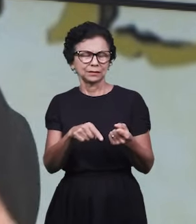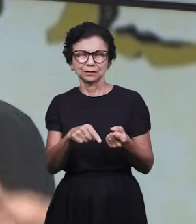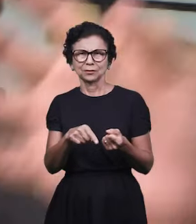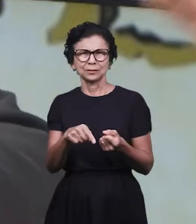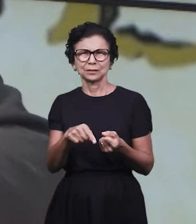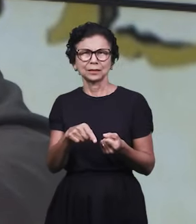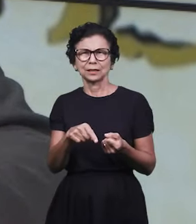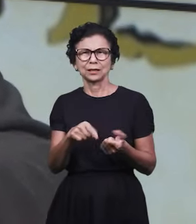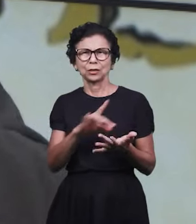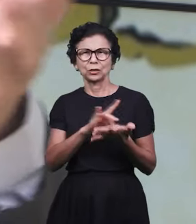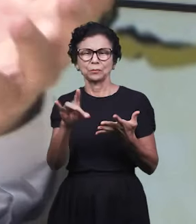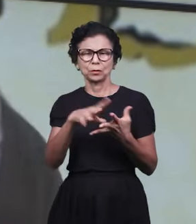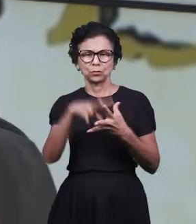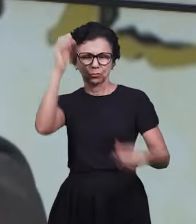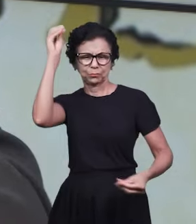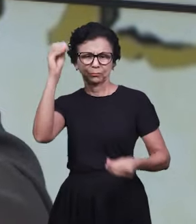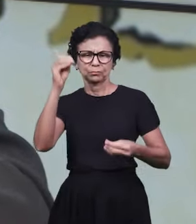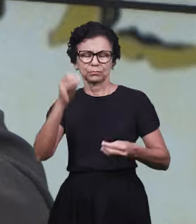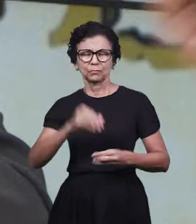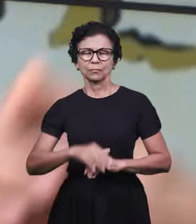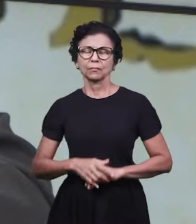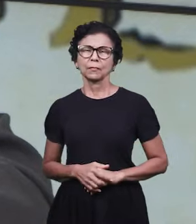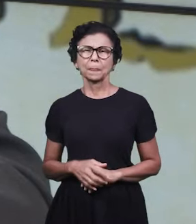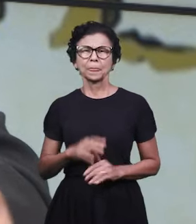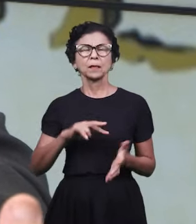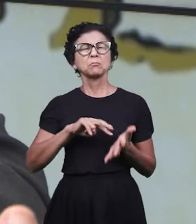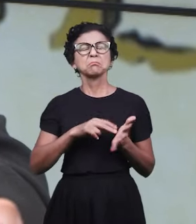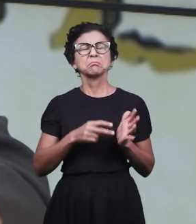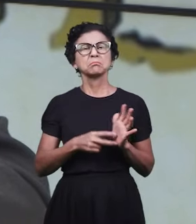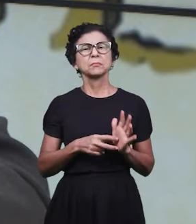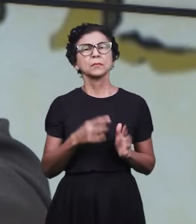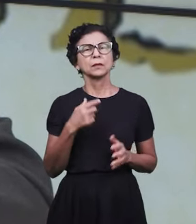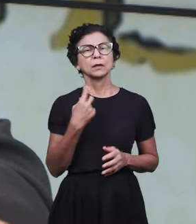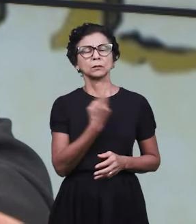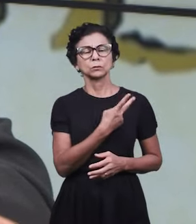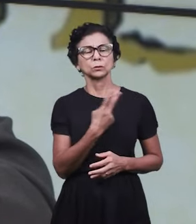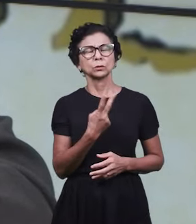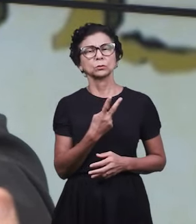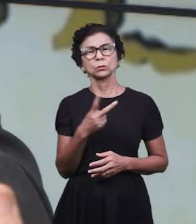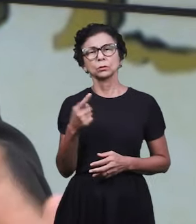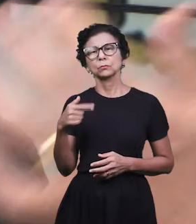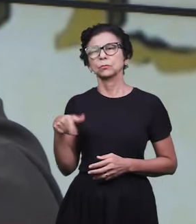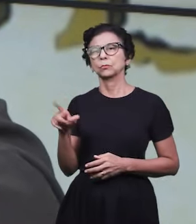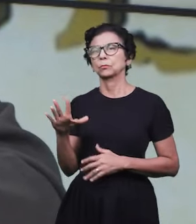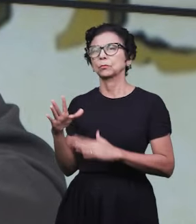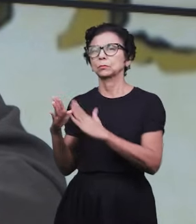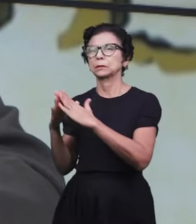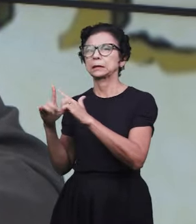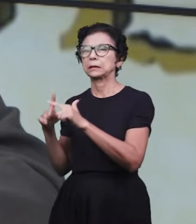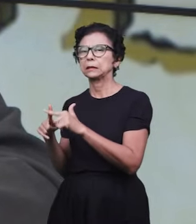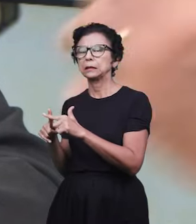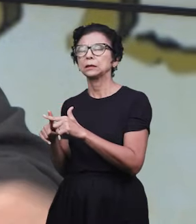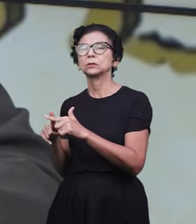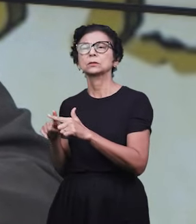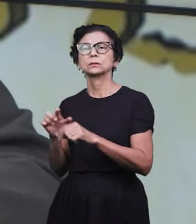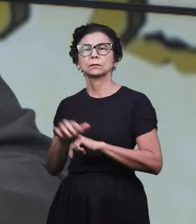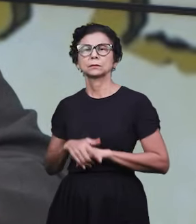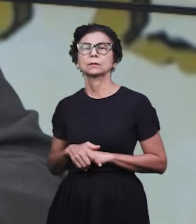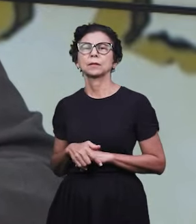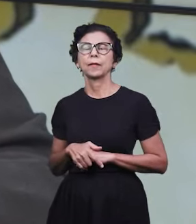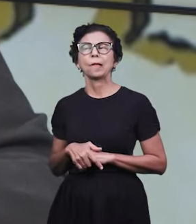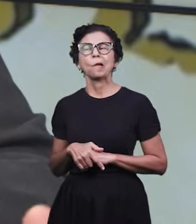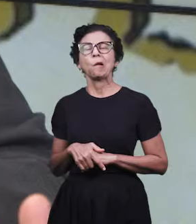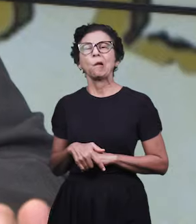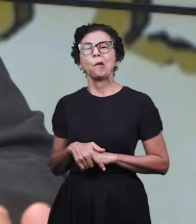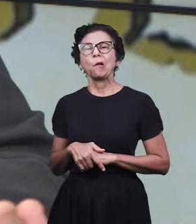nossa cabeça, né? O que é isso? E chegamos na igreja e procuramos um pastor, nós estávamos, conversamos com um diácono, ele